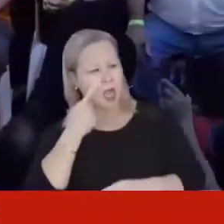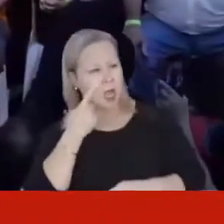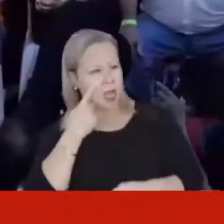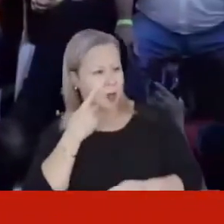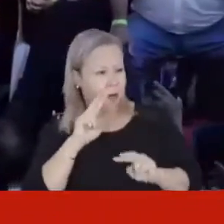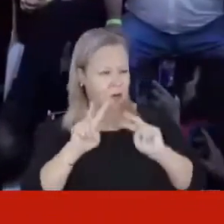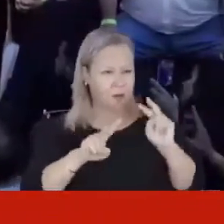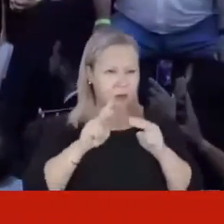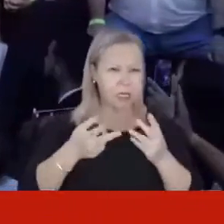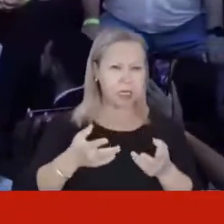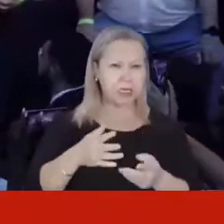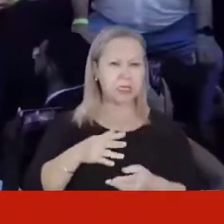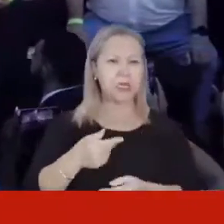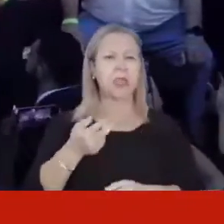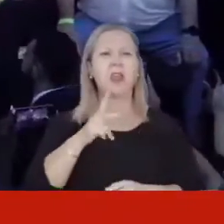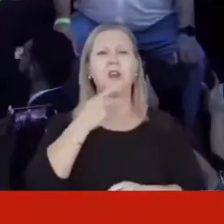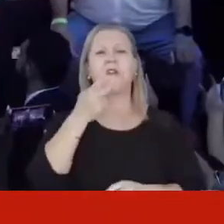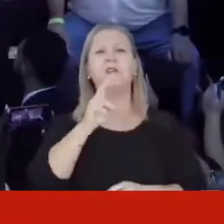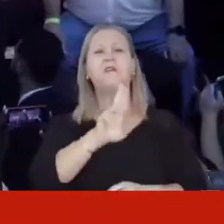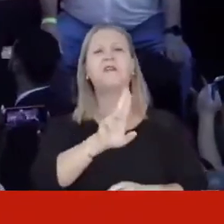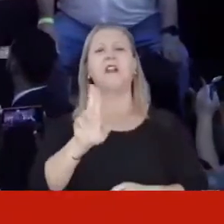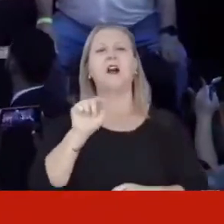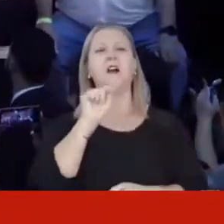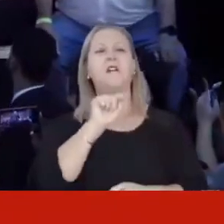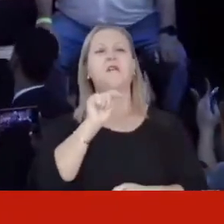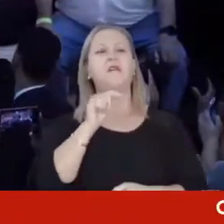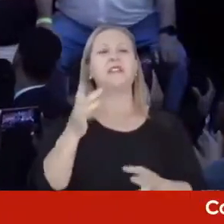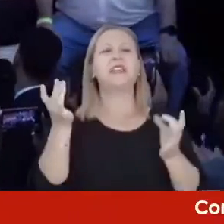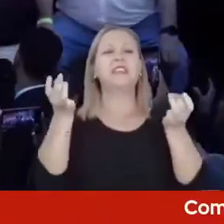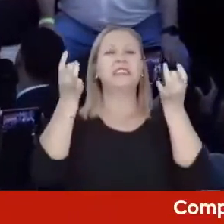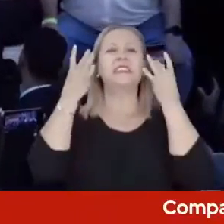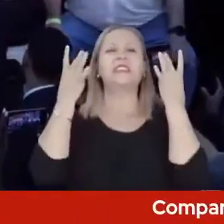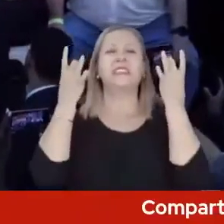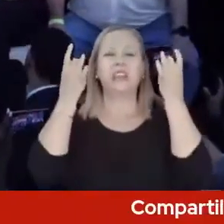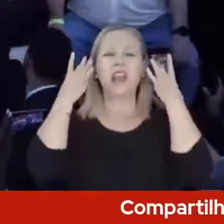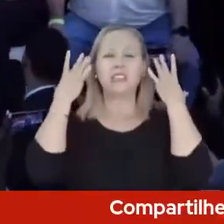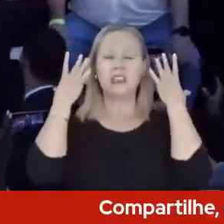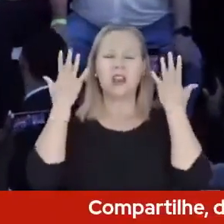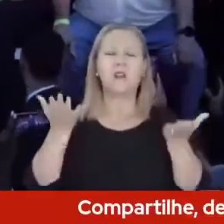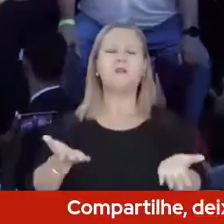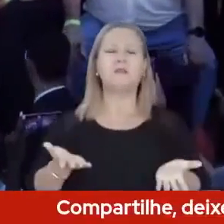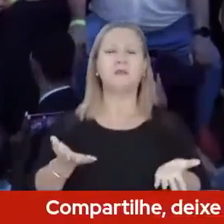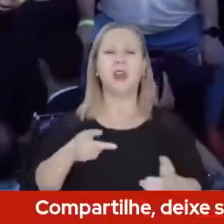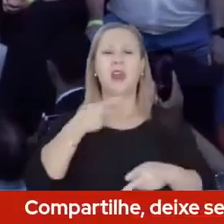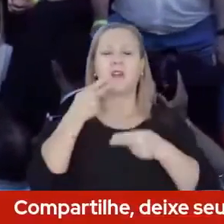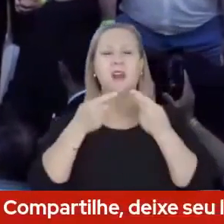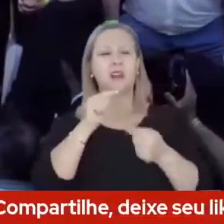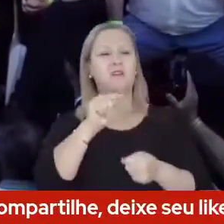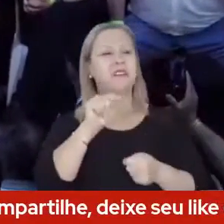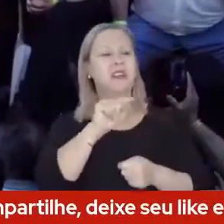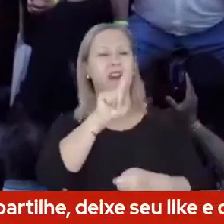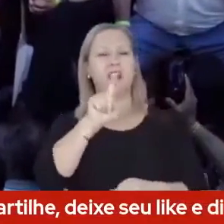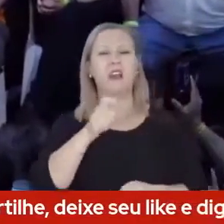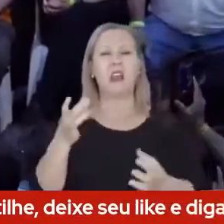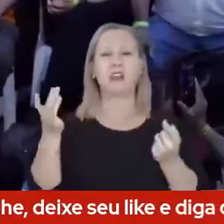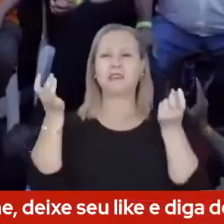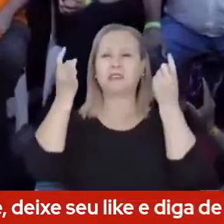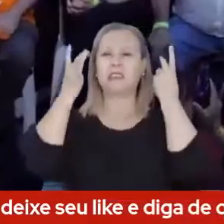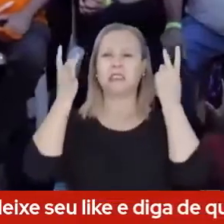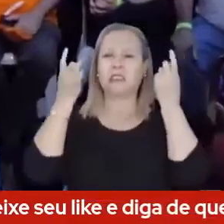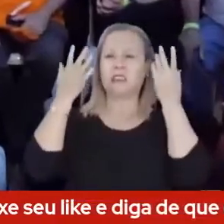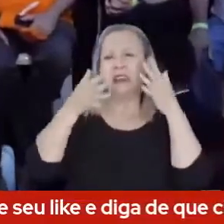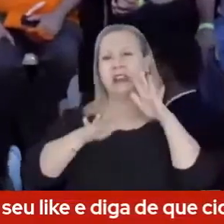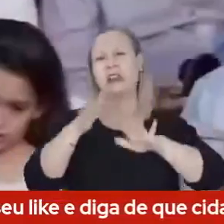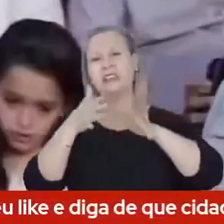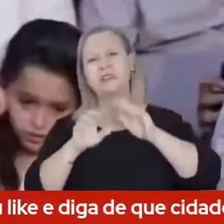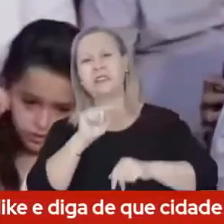de radical. De vez em quando eu vejo alguém chamar você de radical. De vez em quando eu vejo alguém me